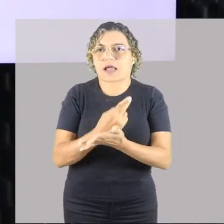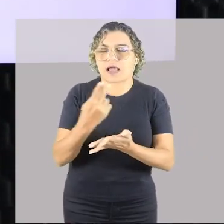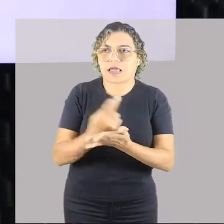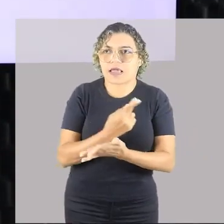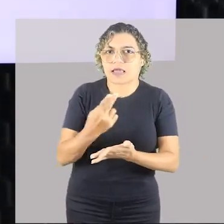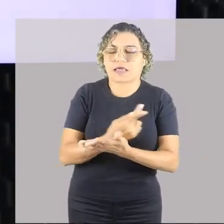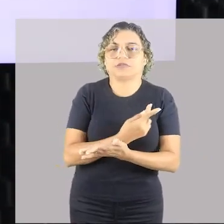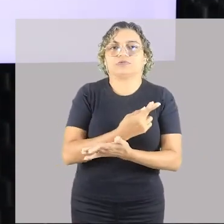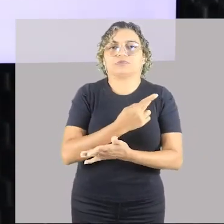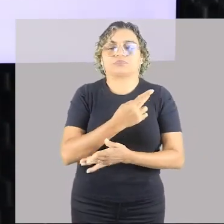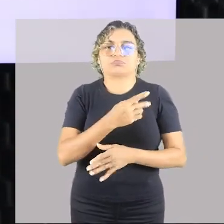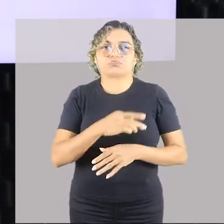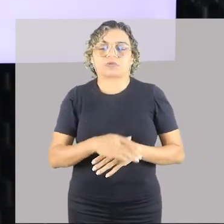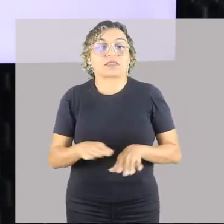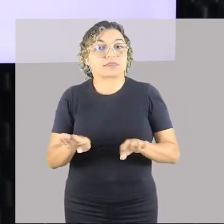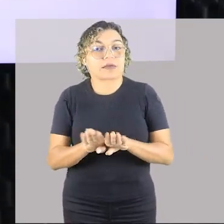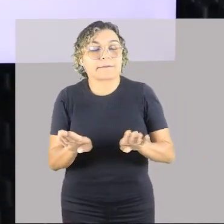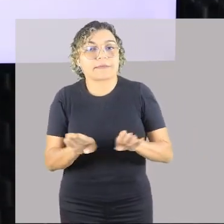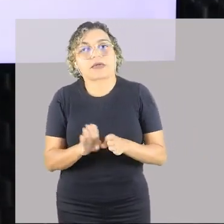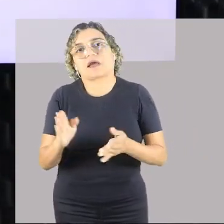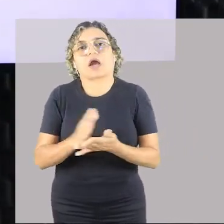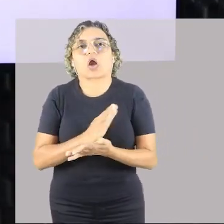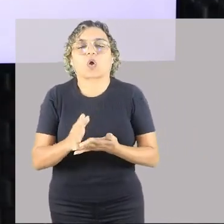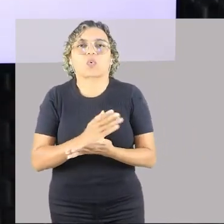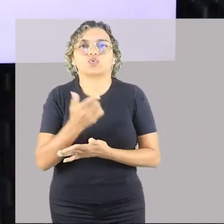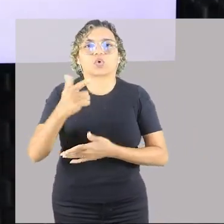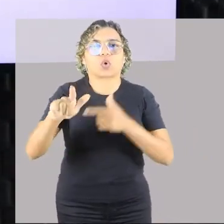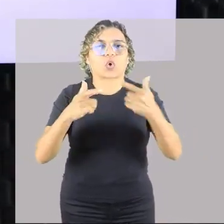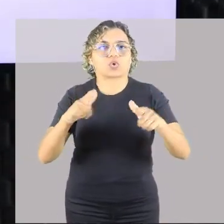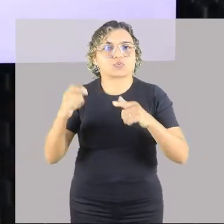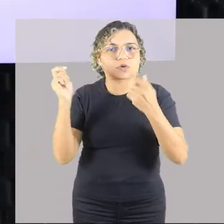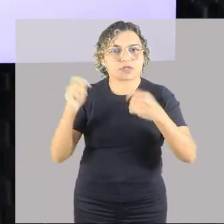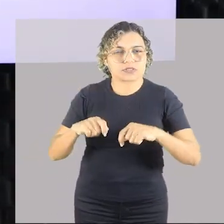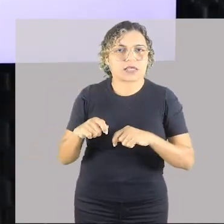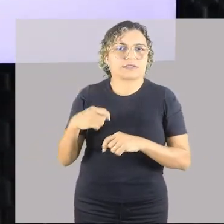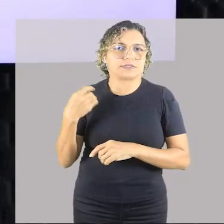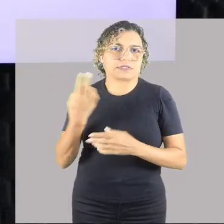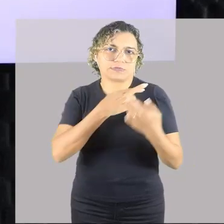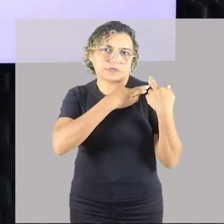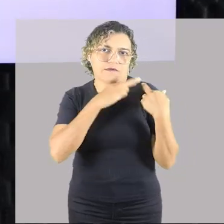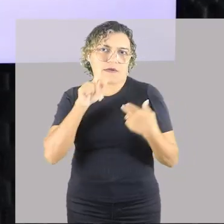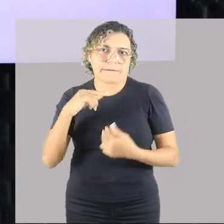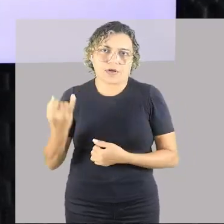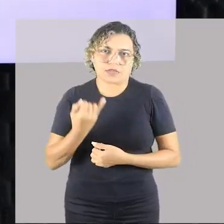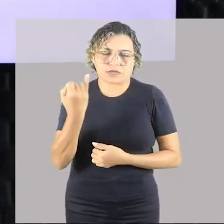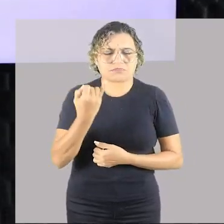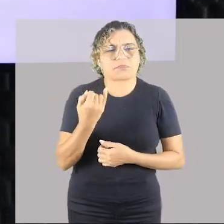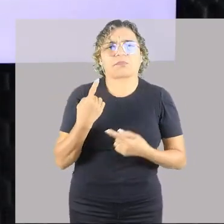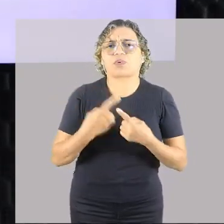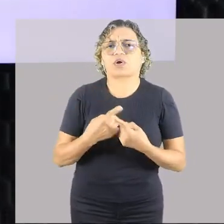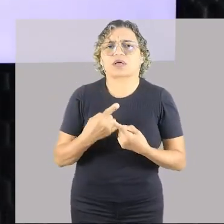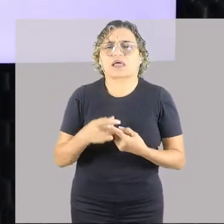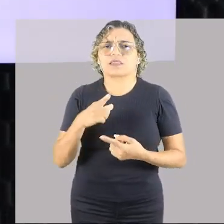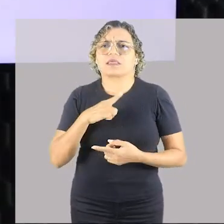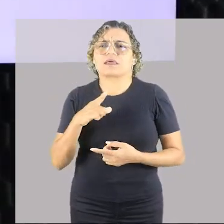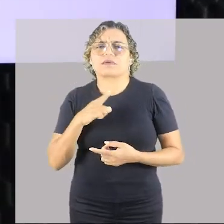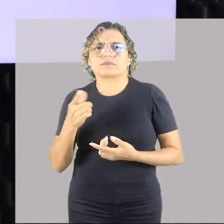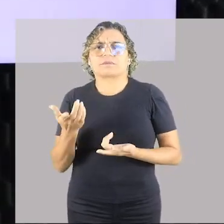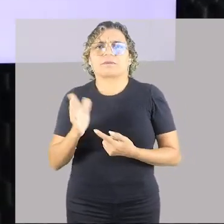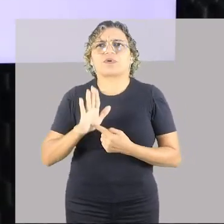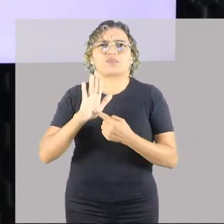legais transgredidos, nem os potenciais responsáveis. Isso é importante também, porque seria